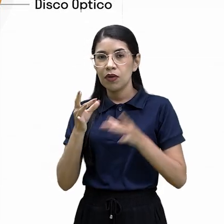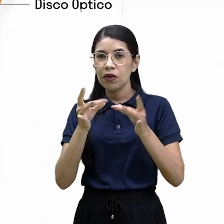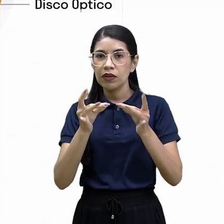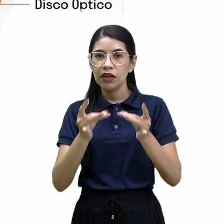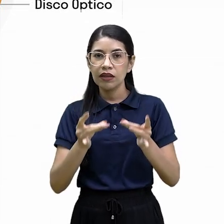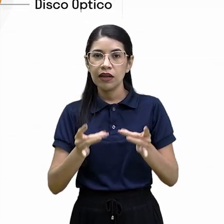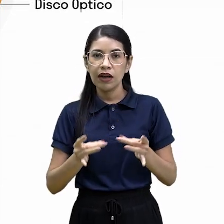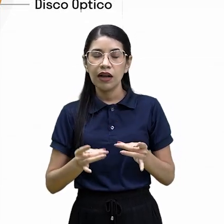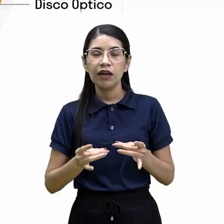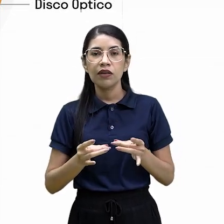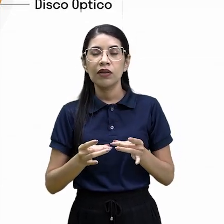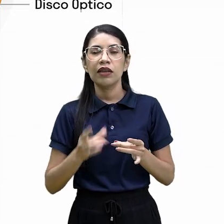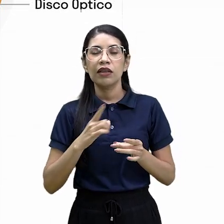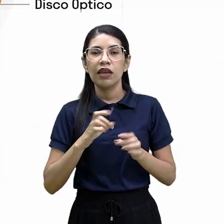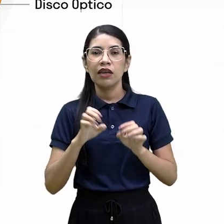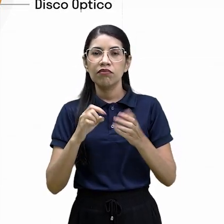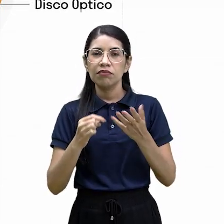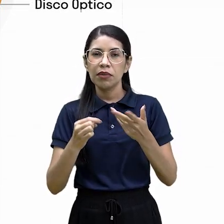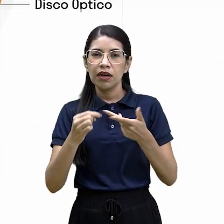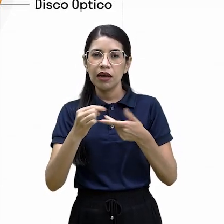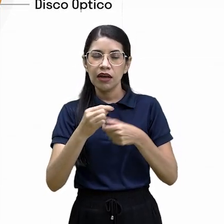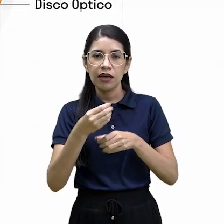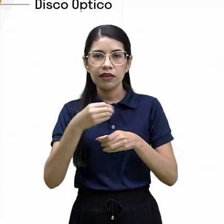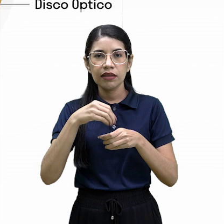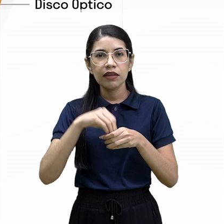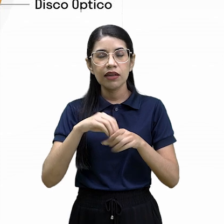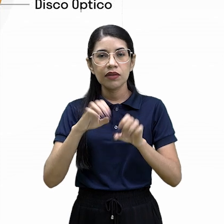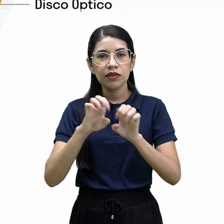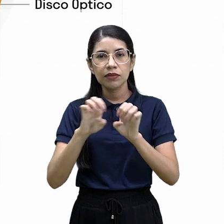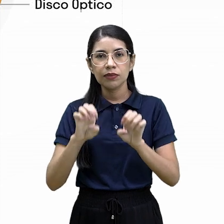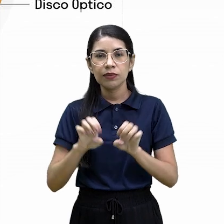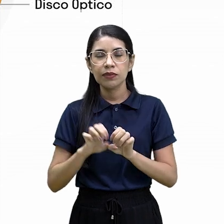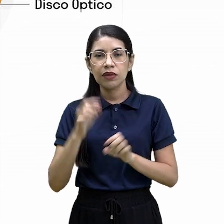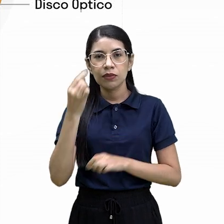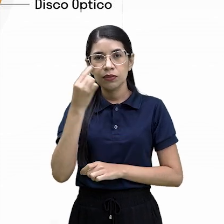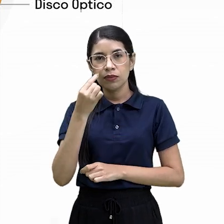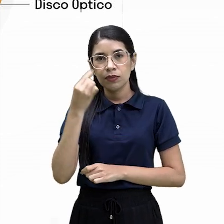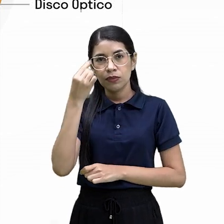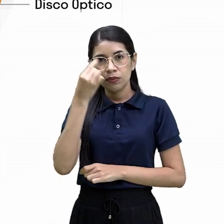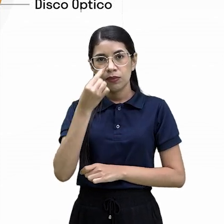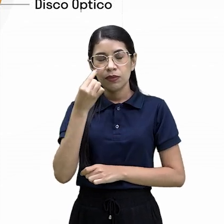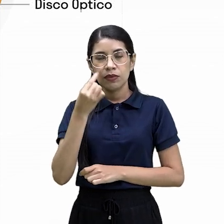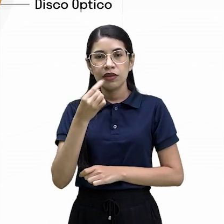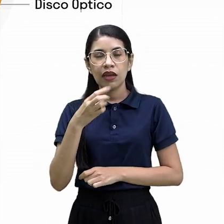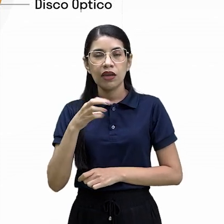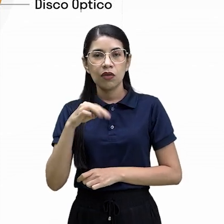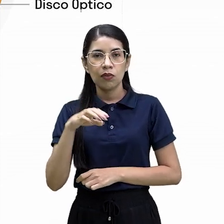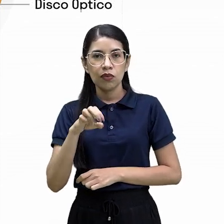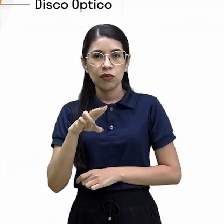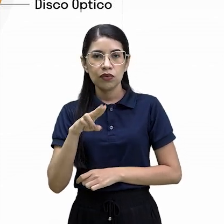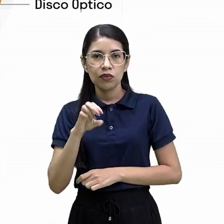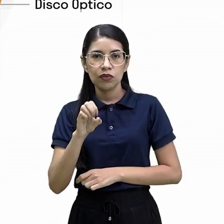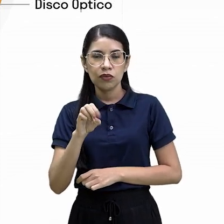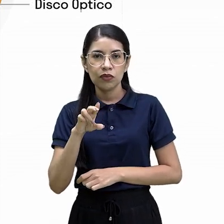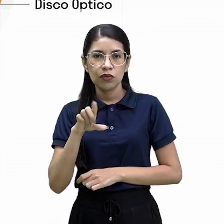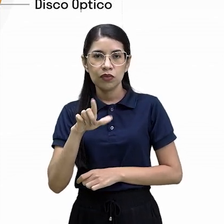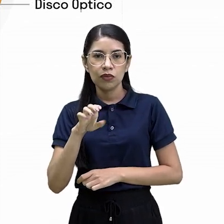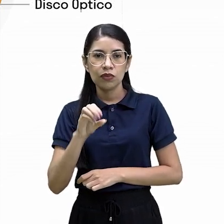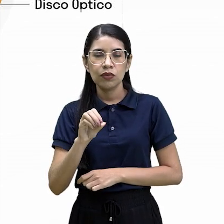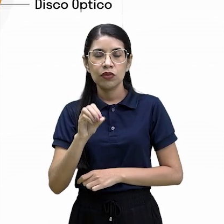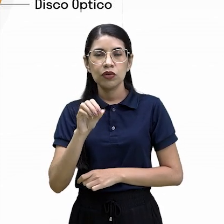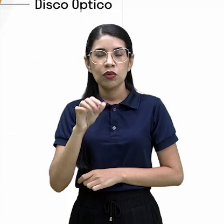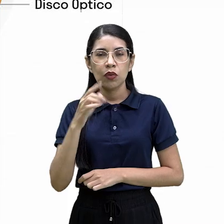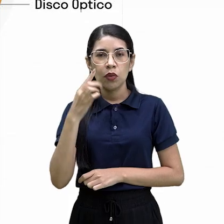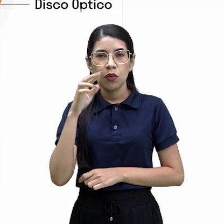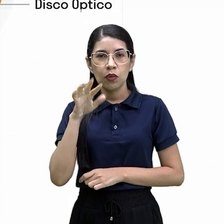com todos os seus elementos. Temos aí o músculo ciliar,